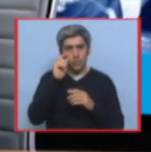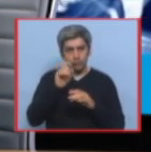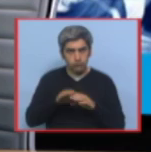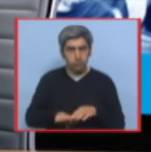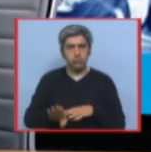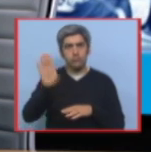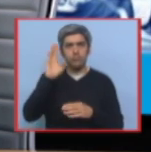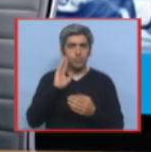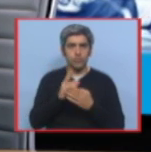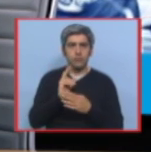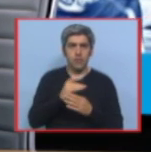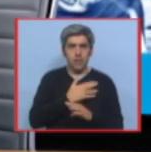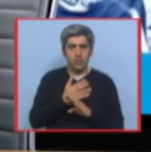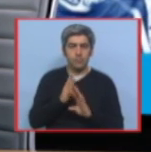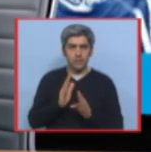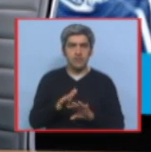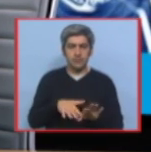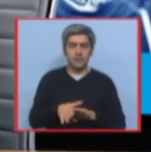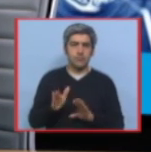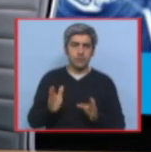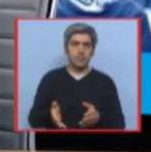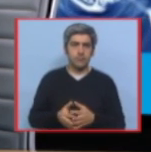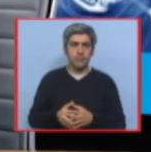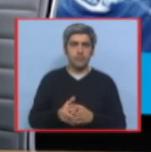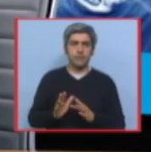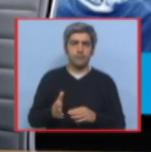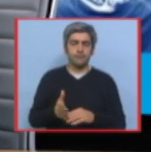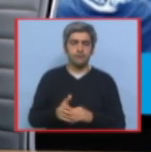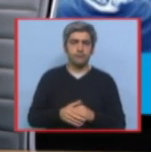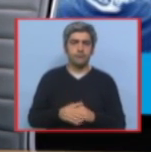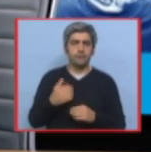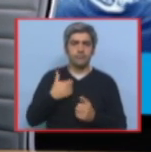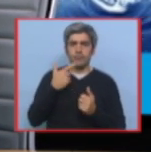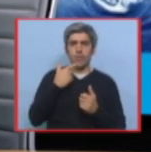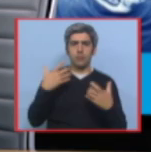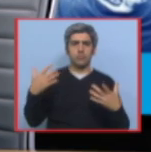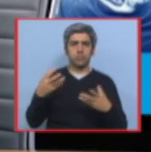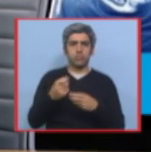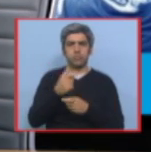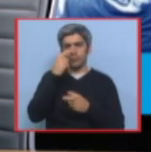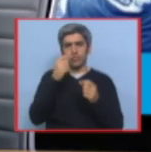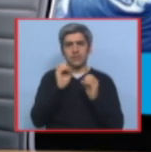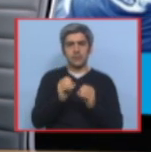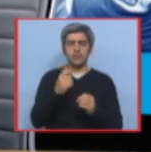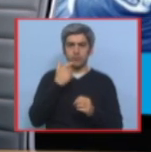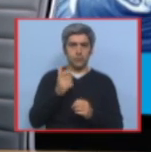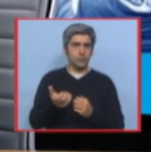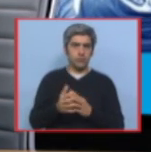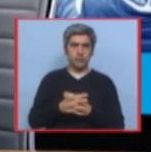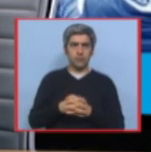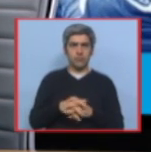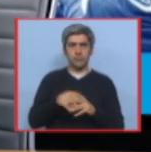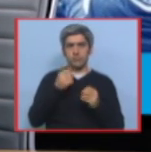nos últimos anos, tem de o fazer. Isso tem de ser feito, porque as cidades não podem esvaziar-se de habitantes, até porque